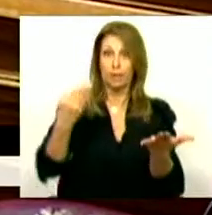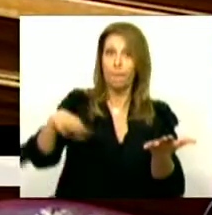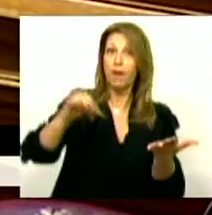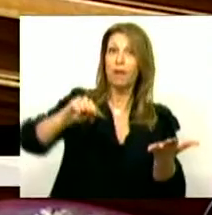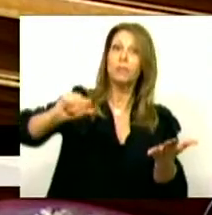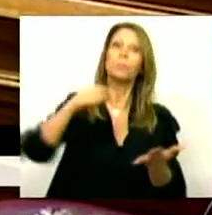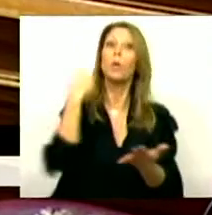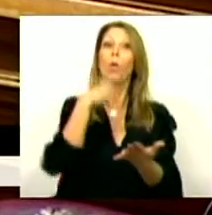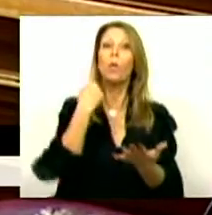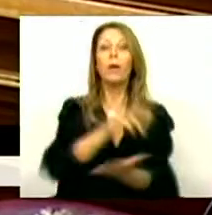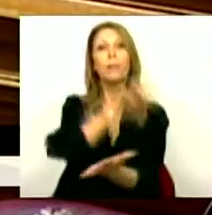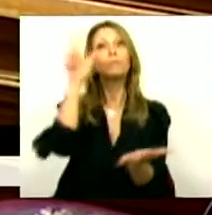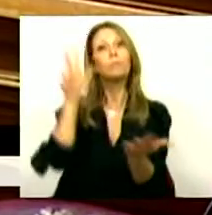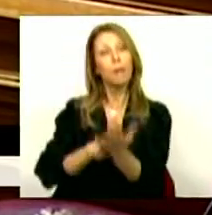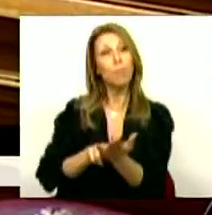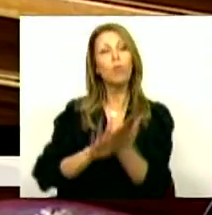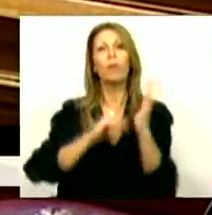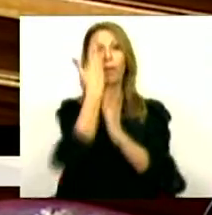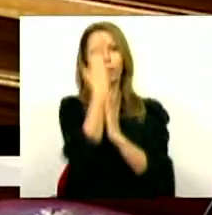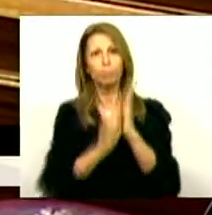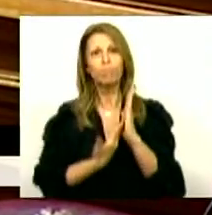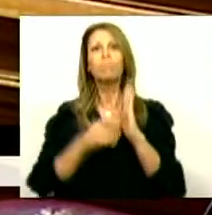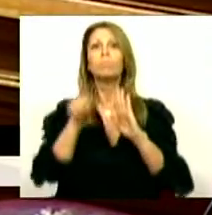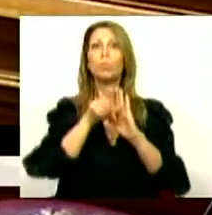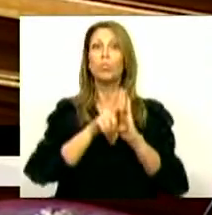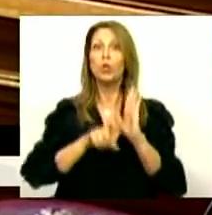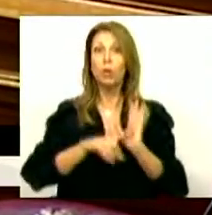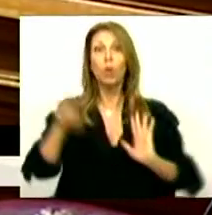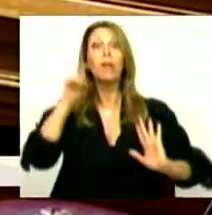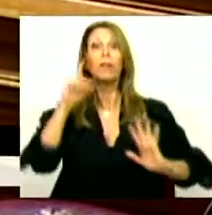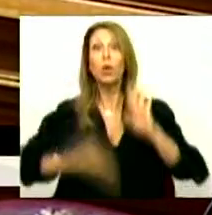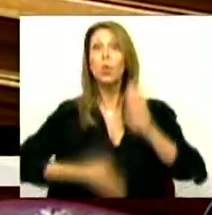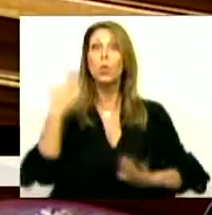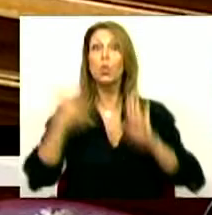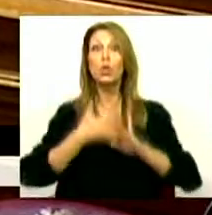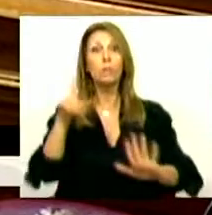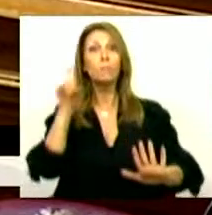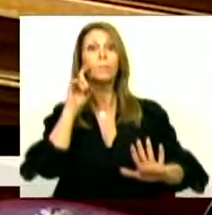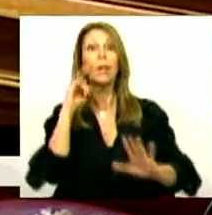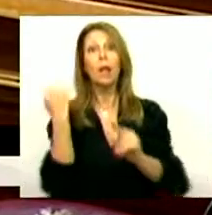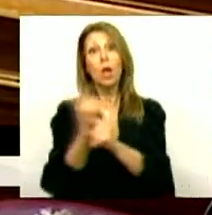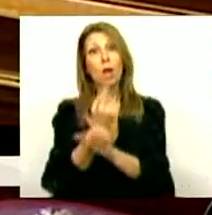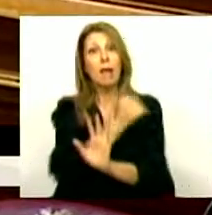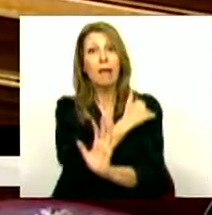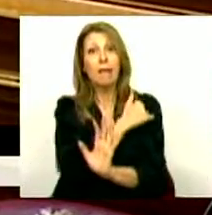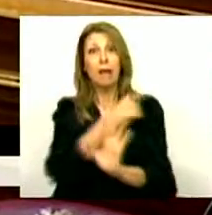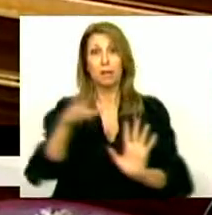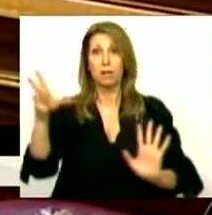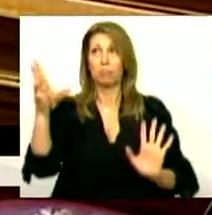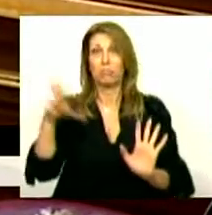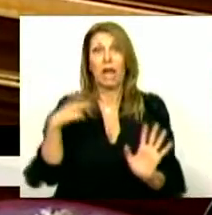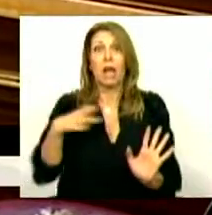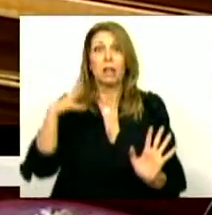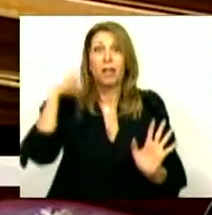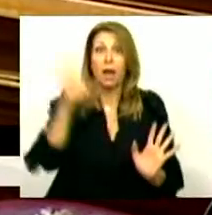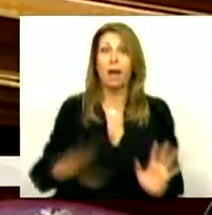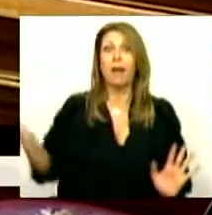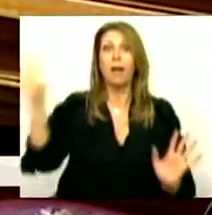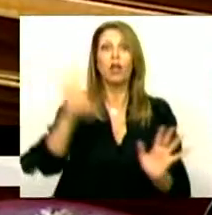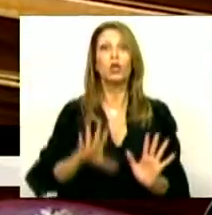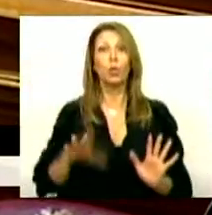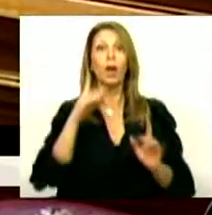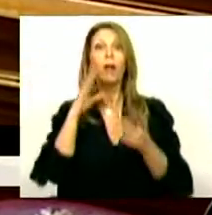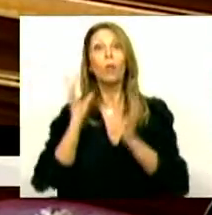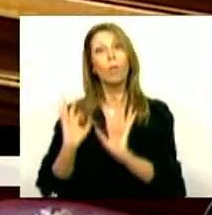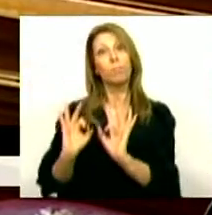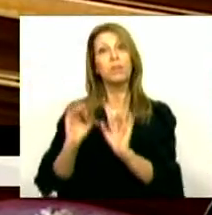uma moção que defendia a necessidade urgente de salvaguarda deste património nacional, preservando, conservando e reabilitando